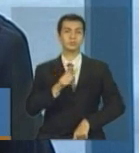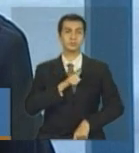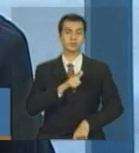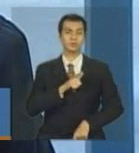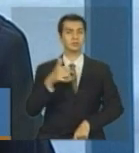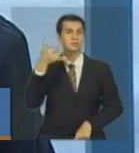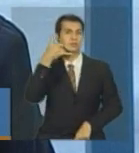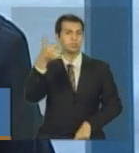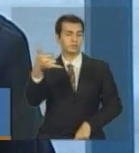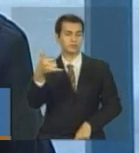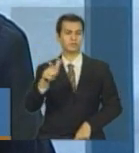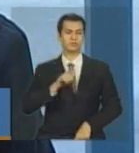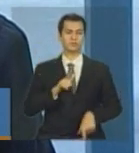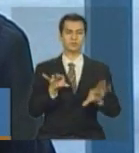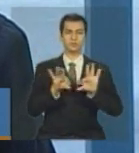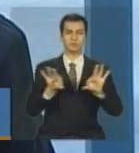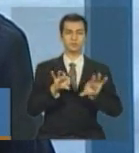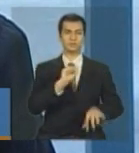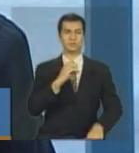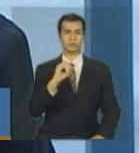do Sistec pelo número